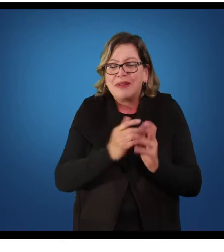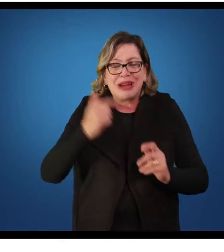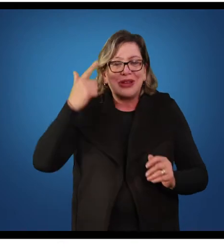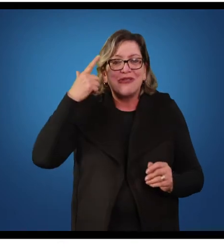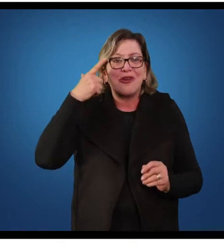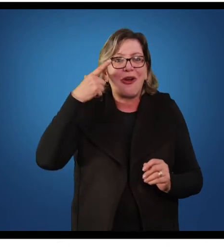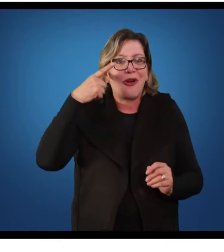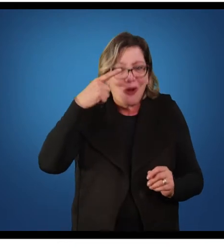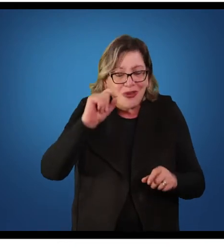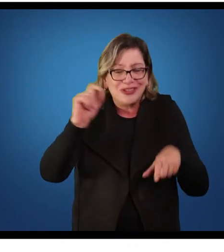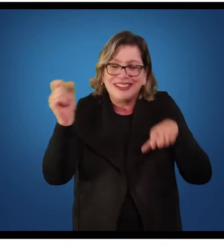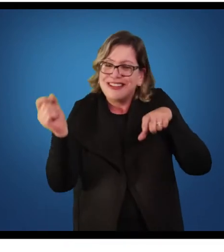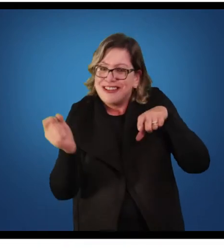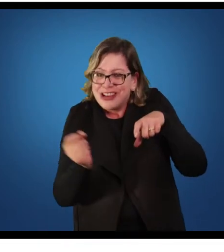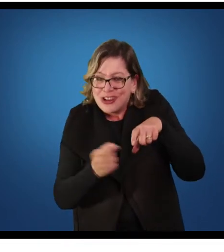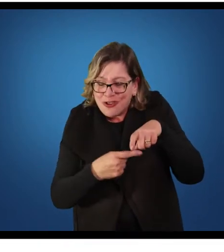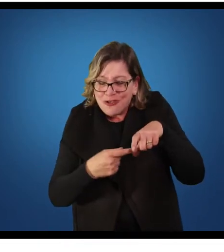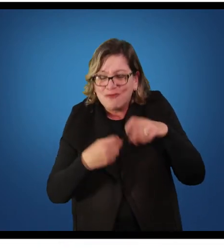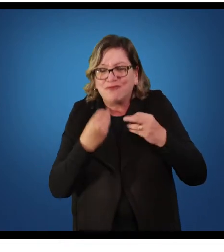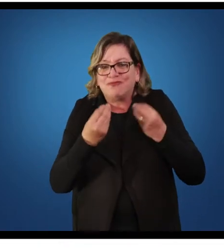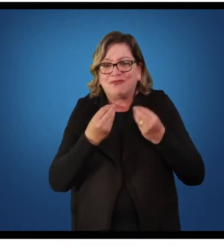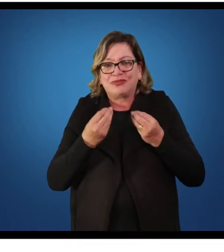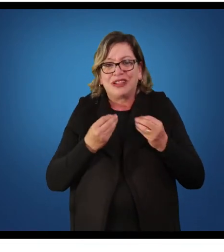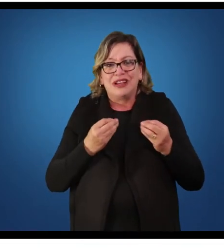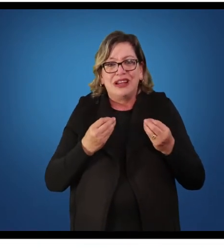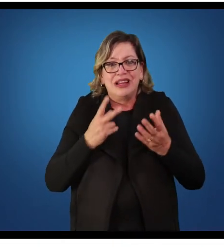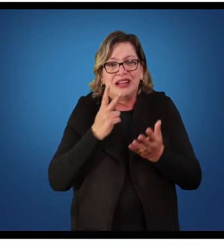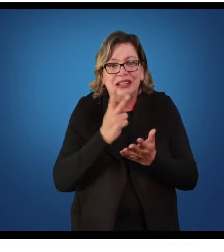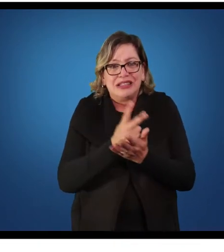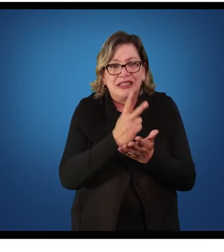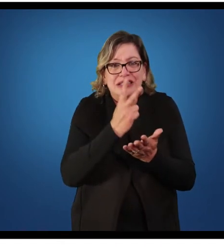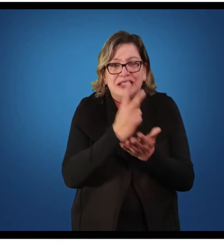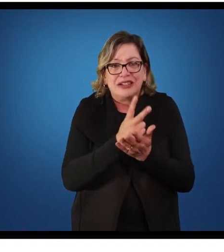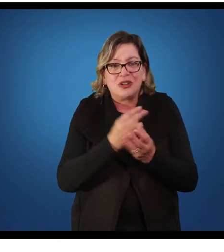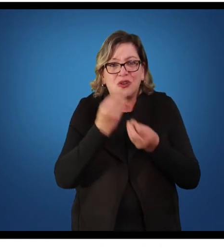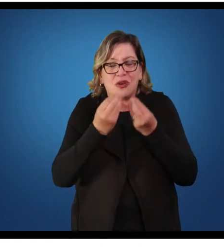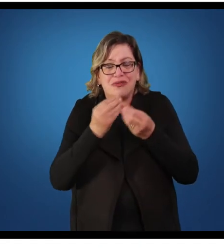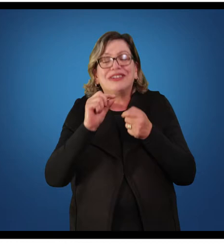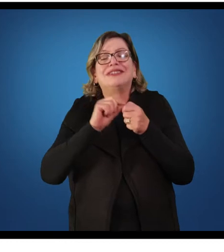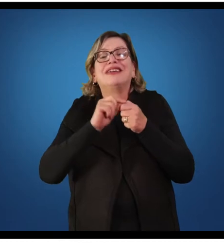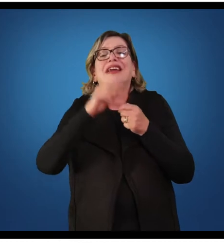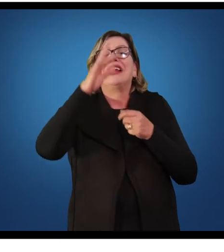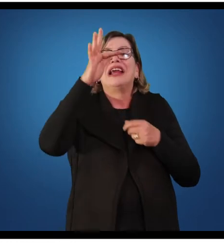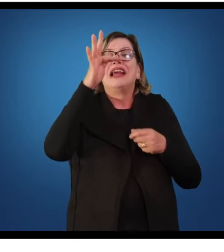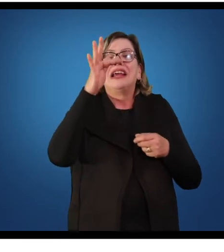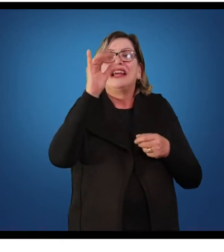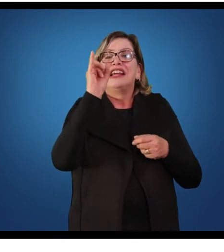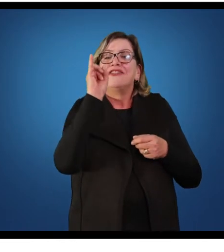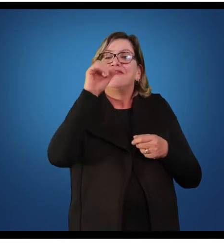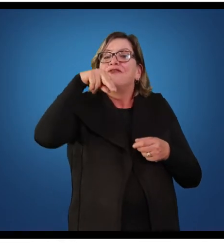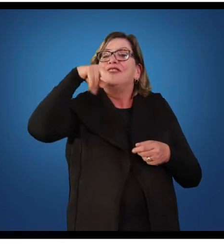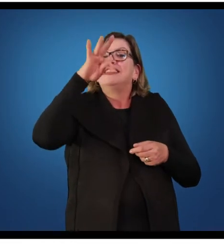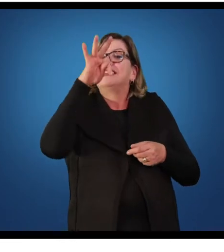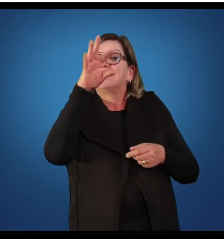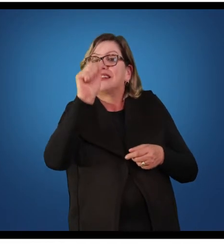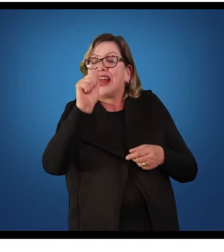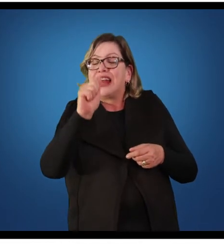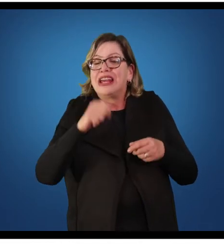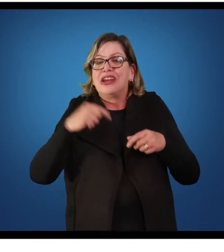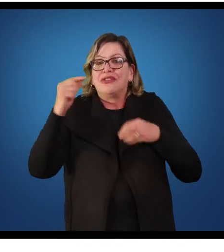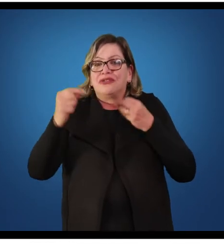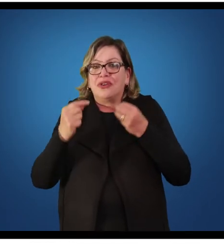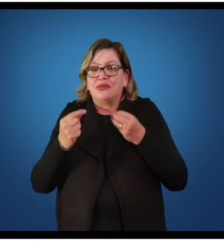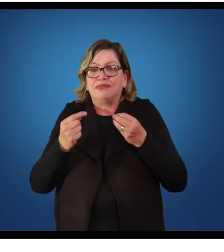consiga êxito no arremesso, certo? Então, como eu farei a finta, né? Então, eu estarei entrando